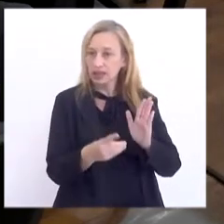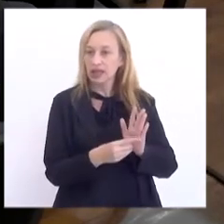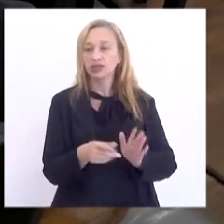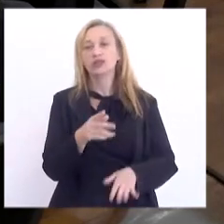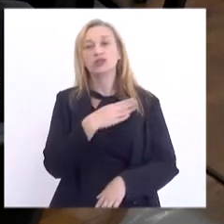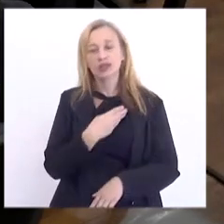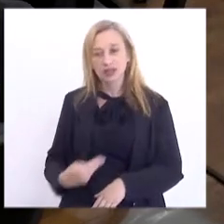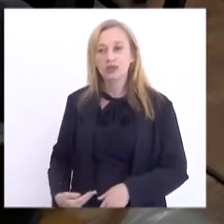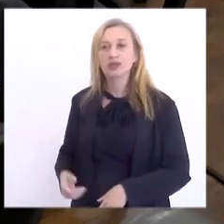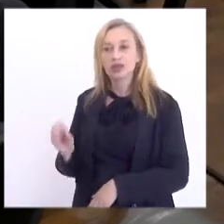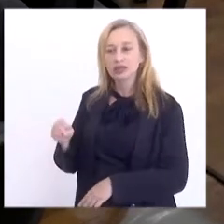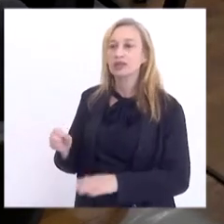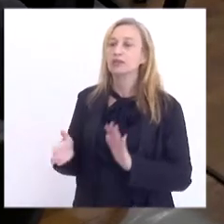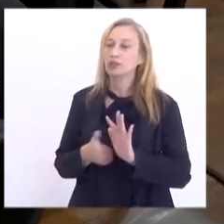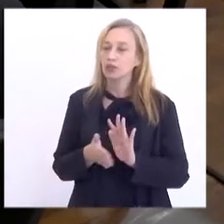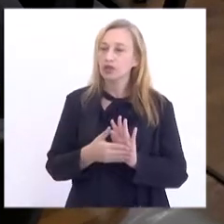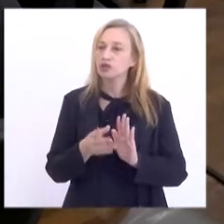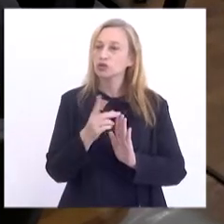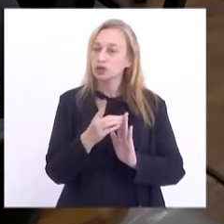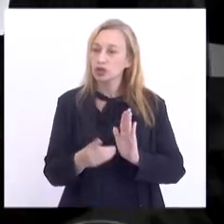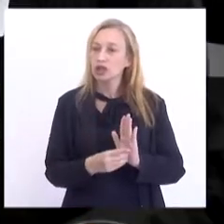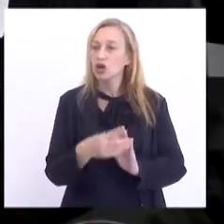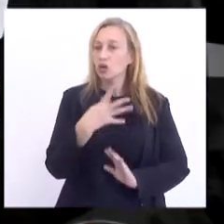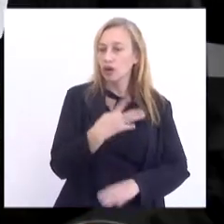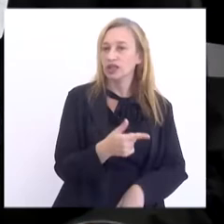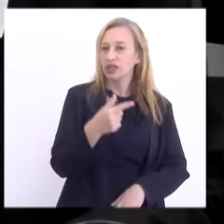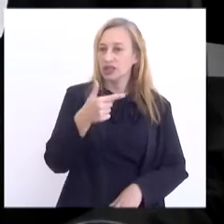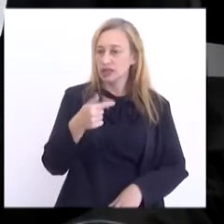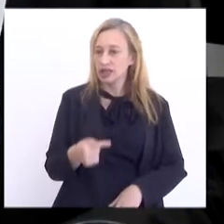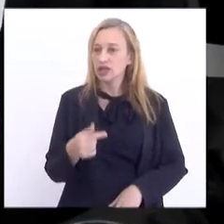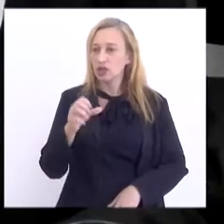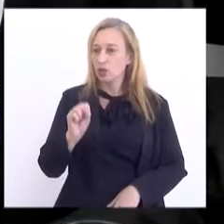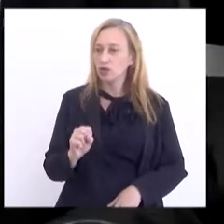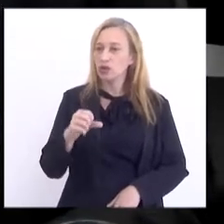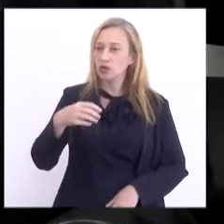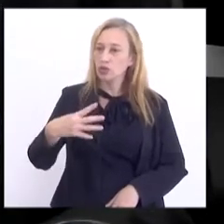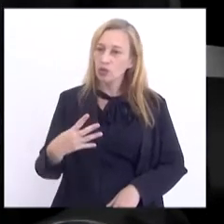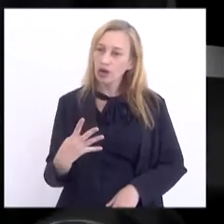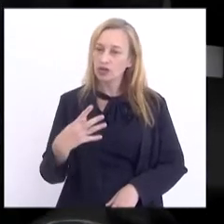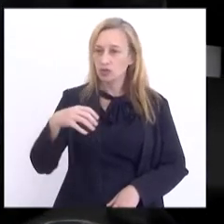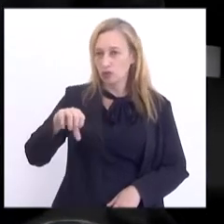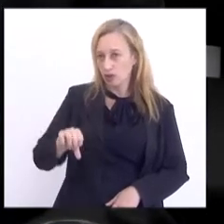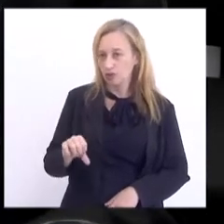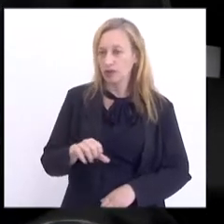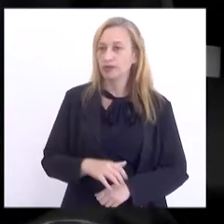exatamente no coisa de aquele que é o 47 84 91